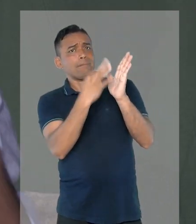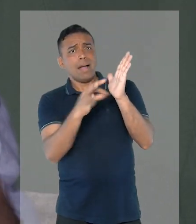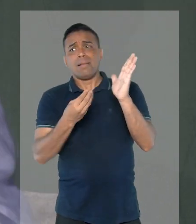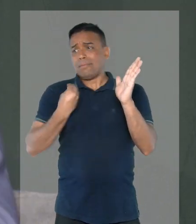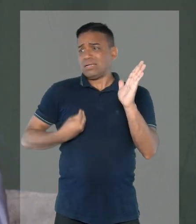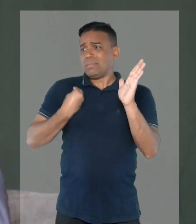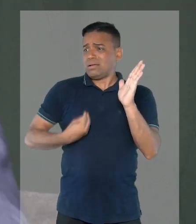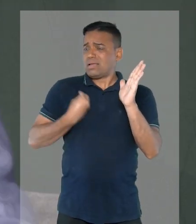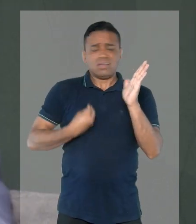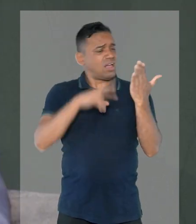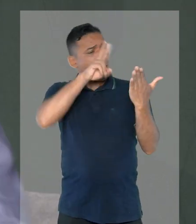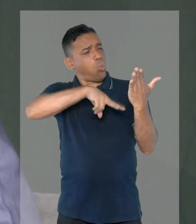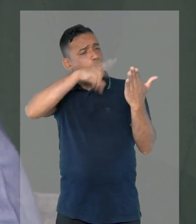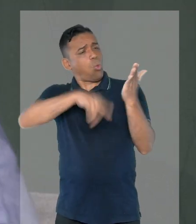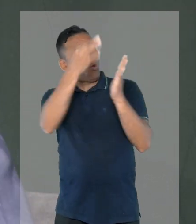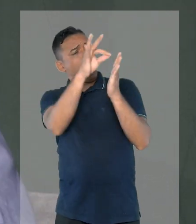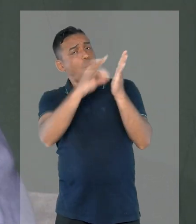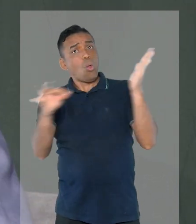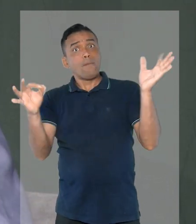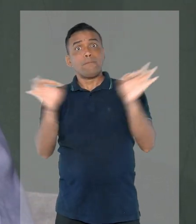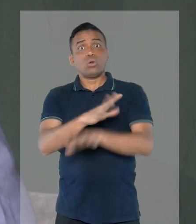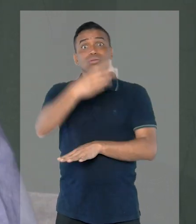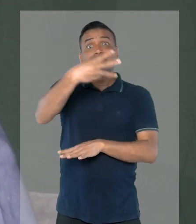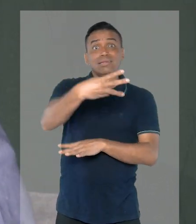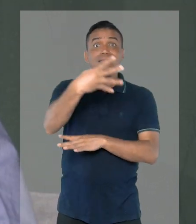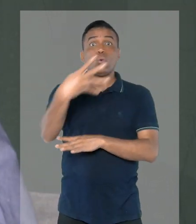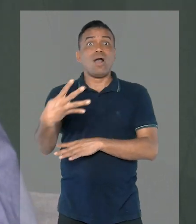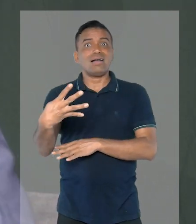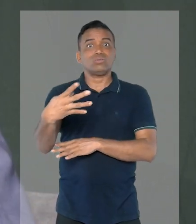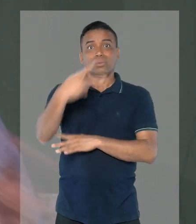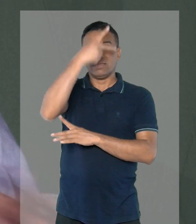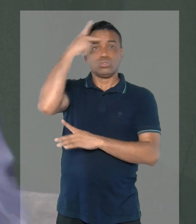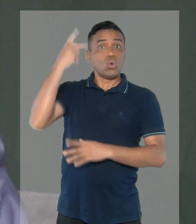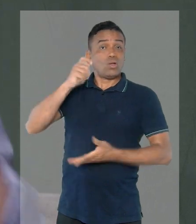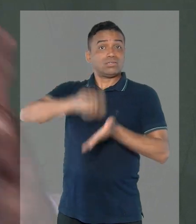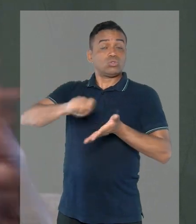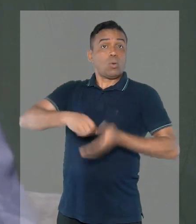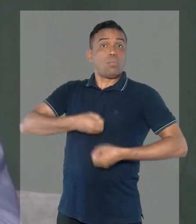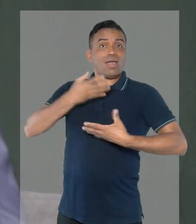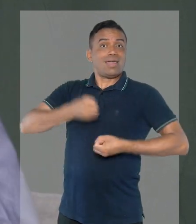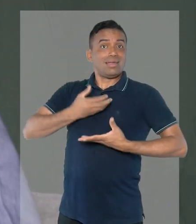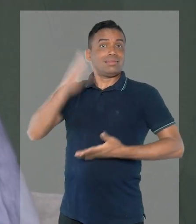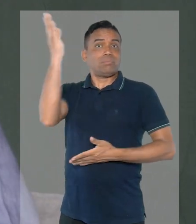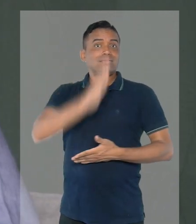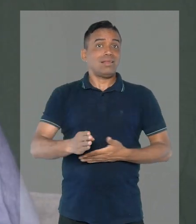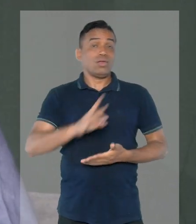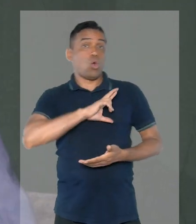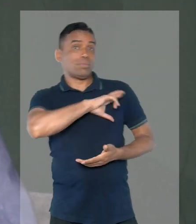aqui também. Aí eu fui fazendo a lista e quando ficou pronto já tinha 34 poetas brasileiros, assim, do romantismo até